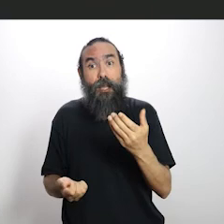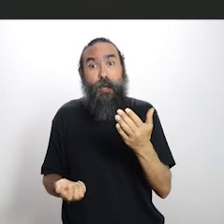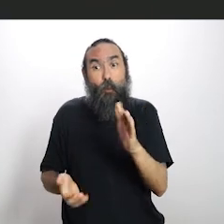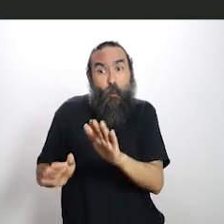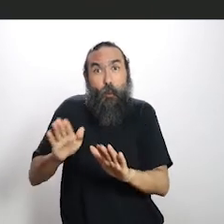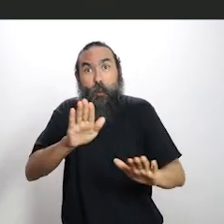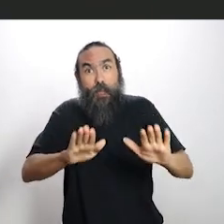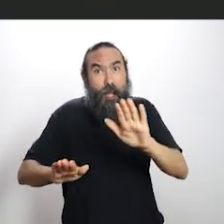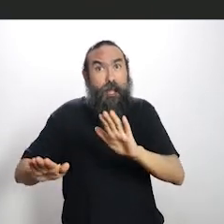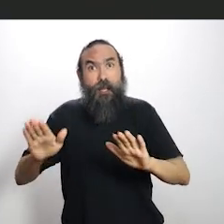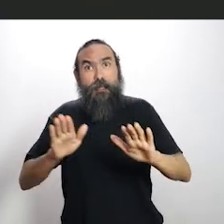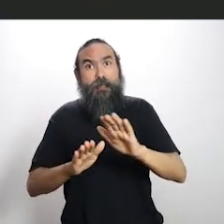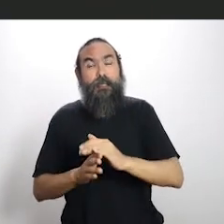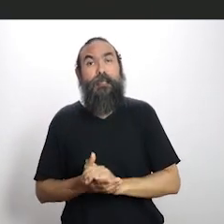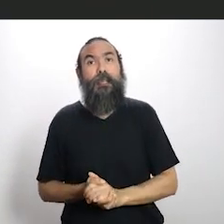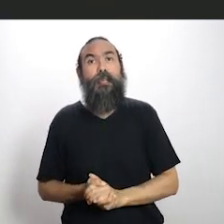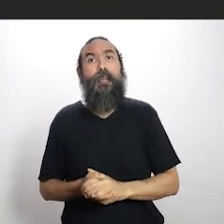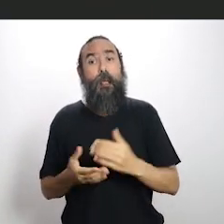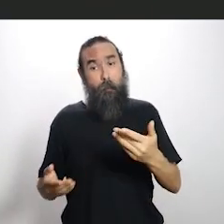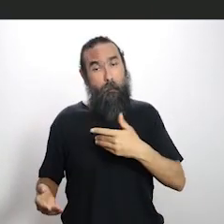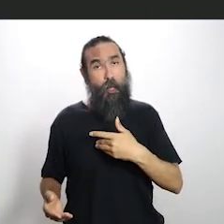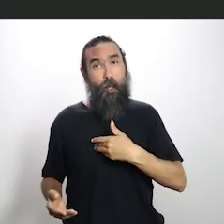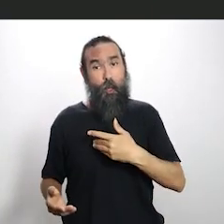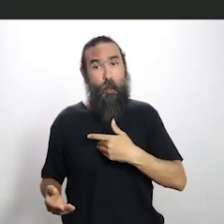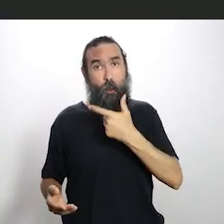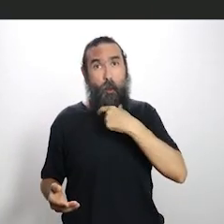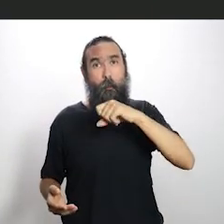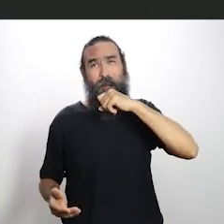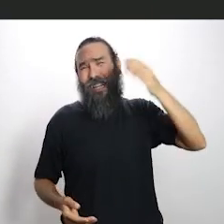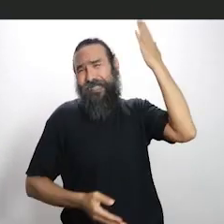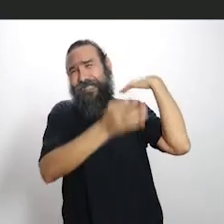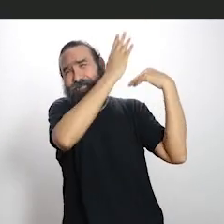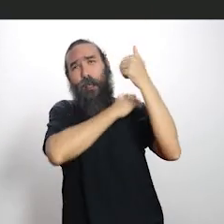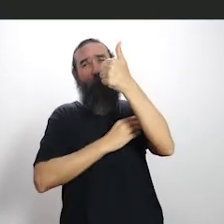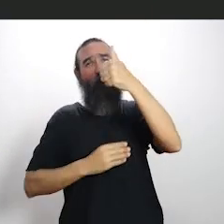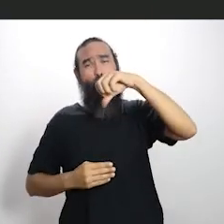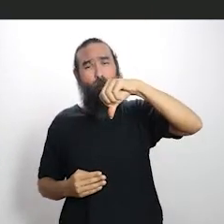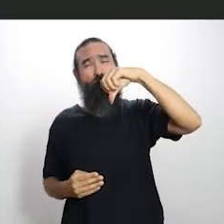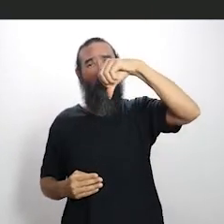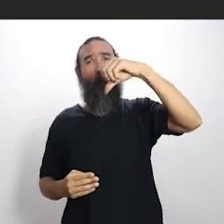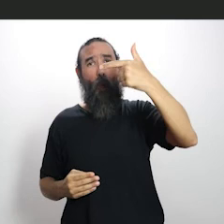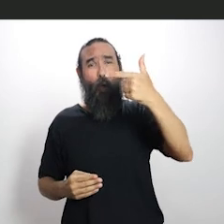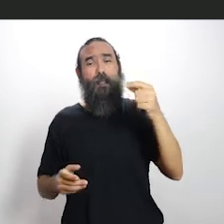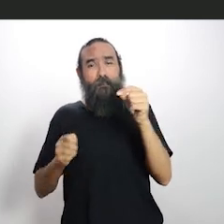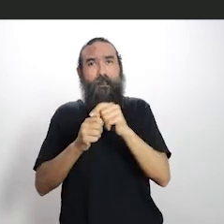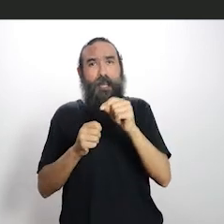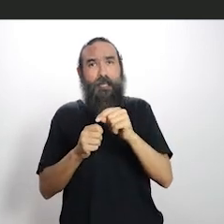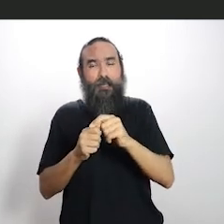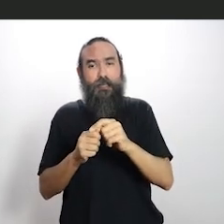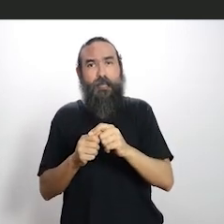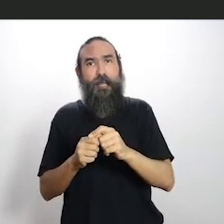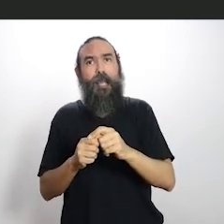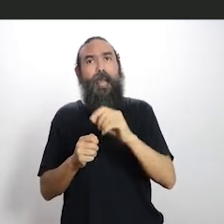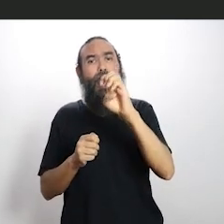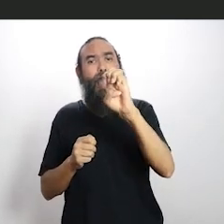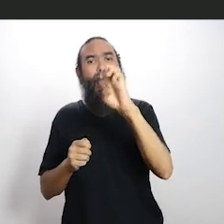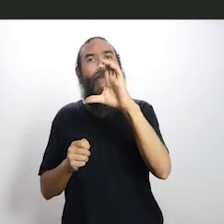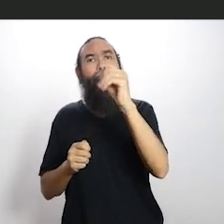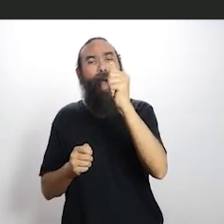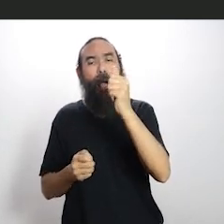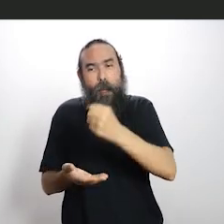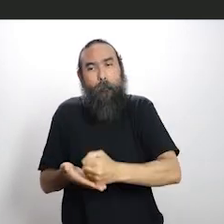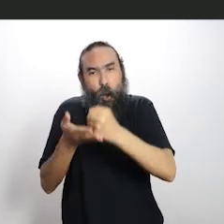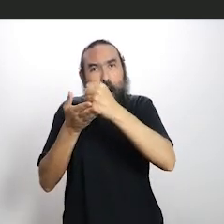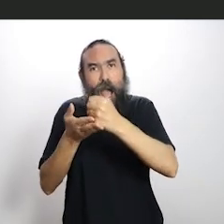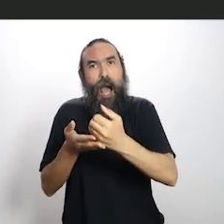os municípios senão eu cresci com essa bandeira da criança da criança da juventude então assim da